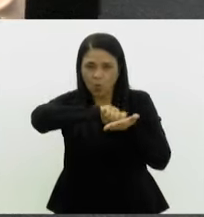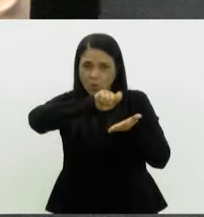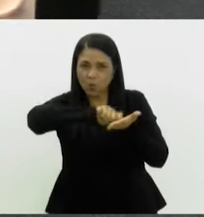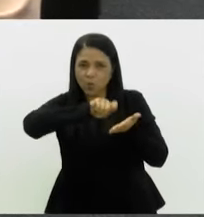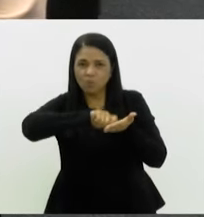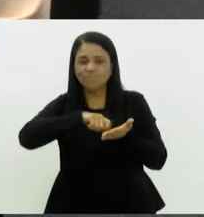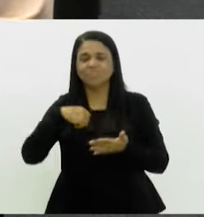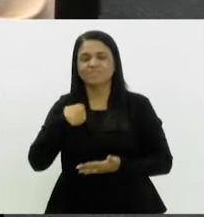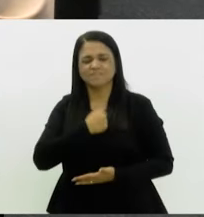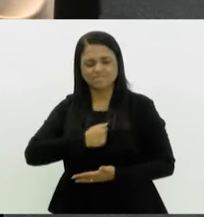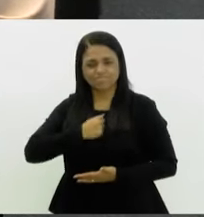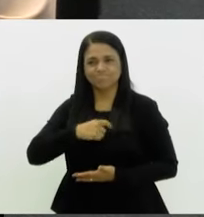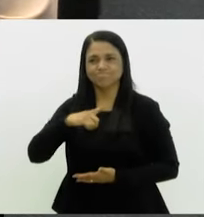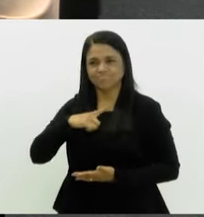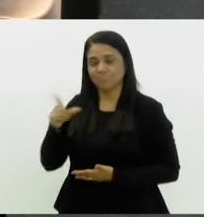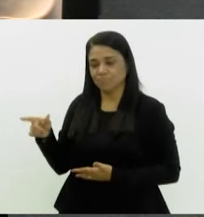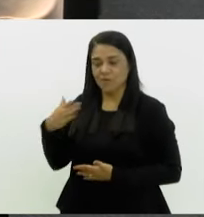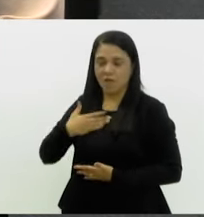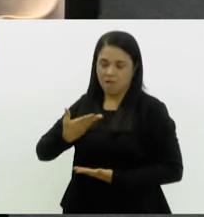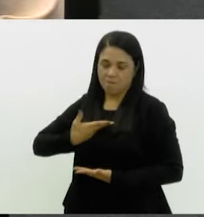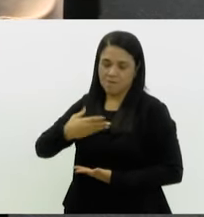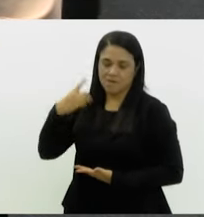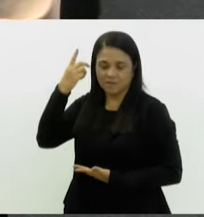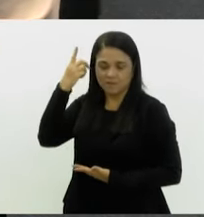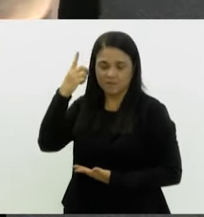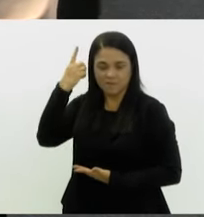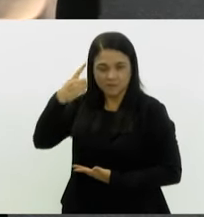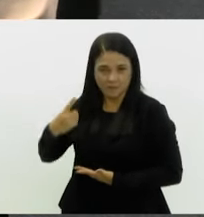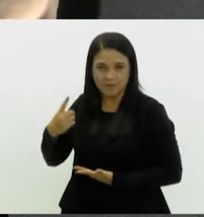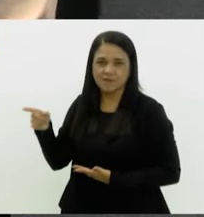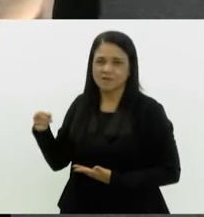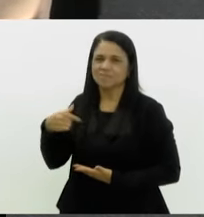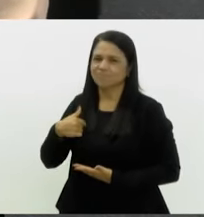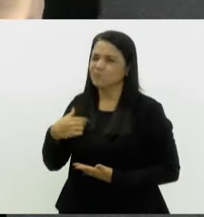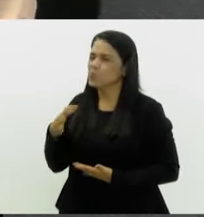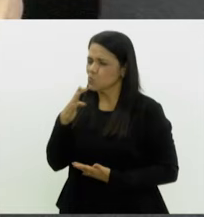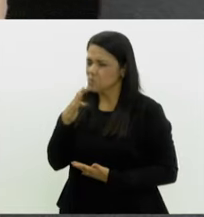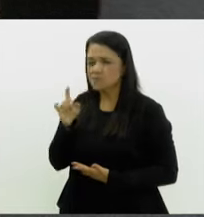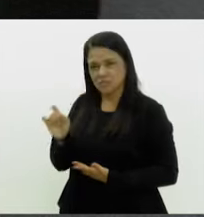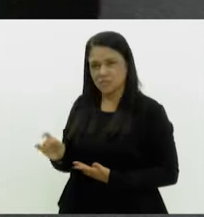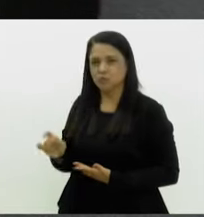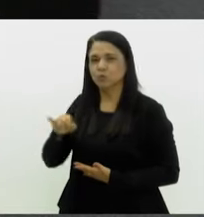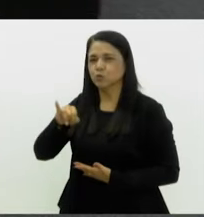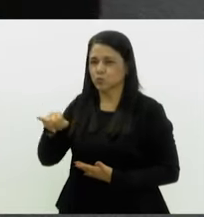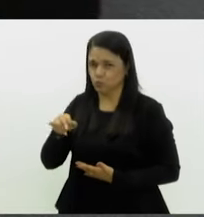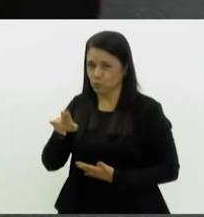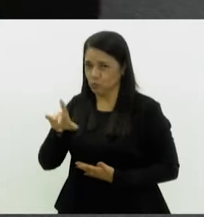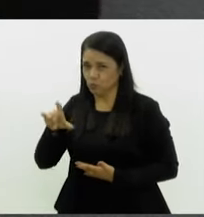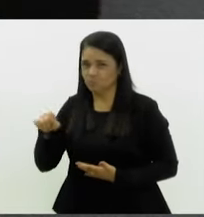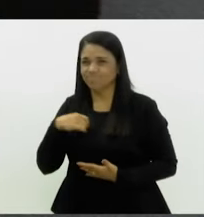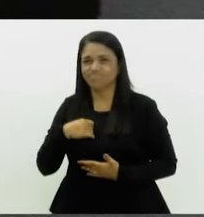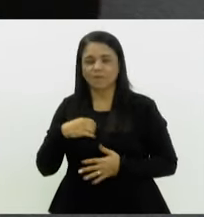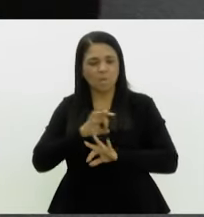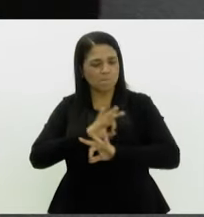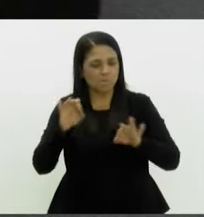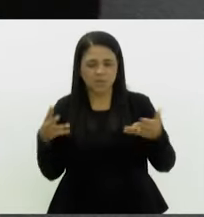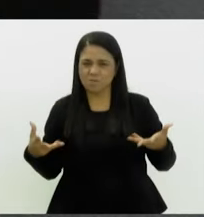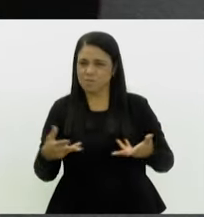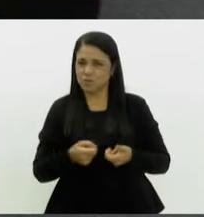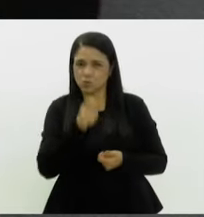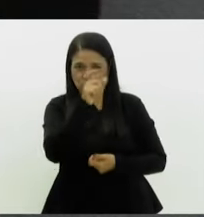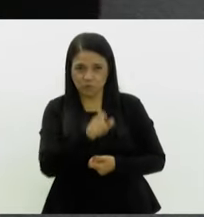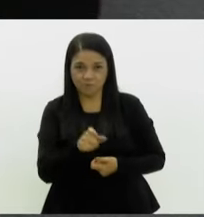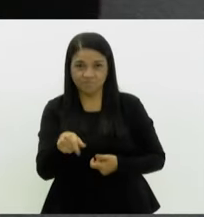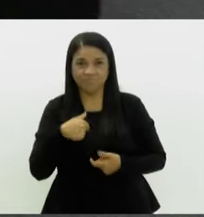Dani Monteiro teve a oportunidade de conhecer, sabe que o Julinho, né, Dani? É assim, uma pessoa incrível, né, Dani? Isso, a gente deu